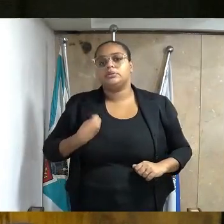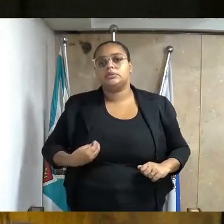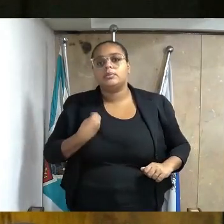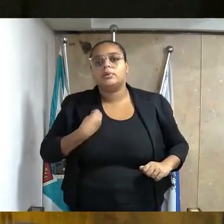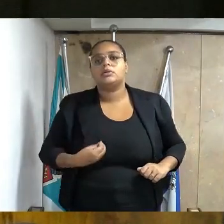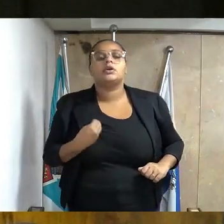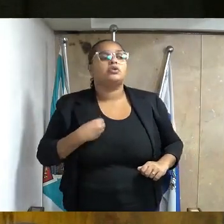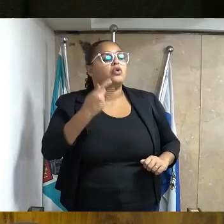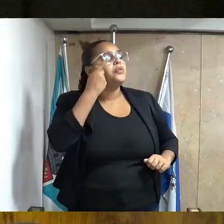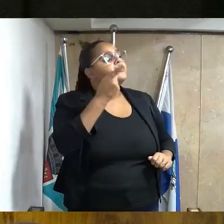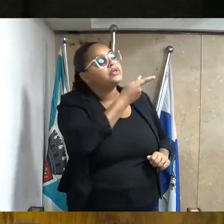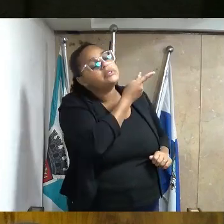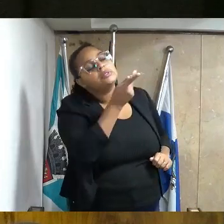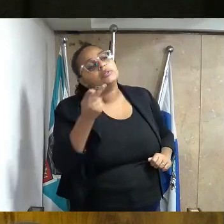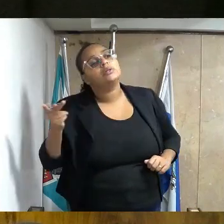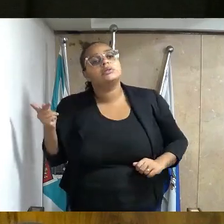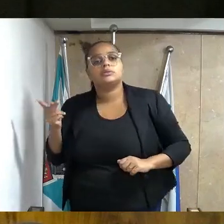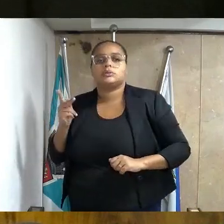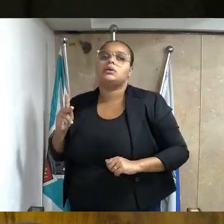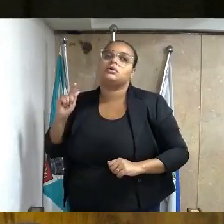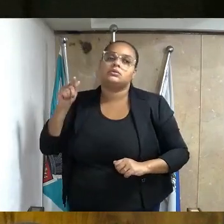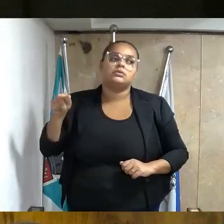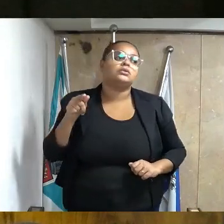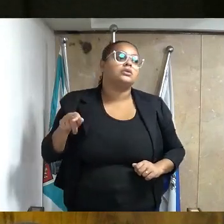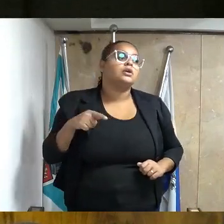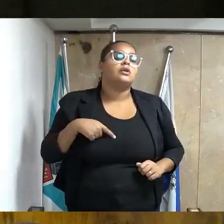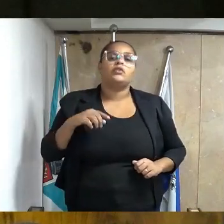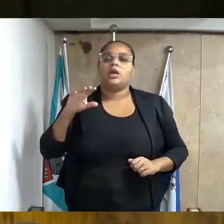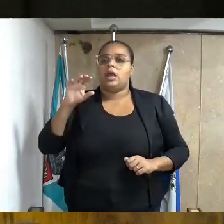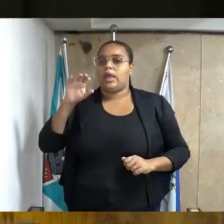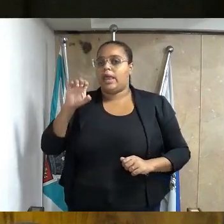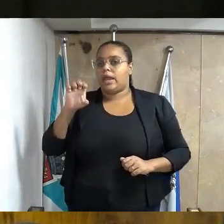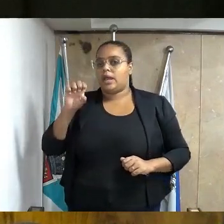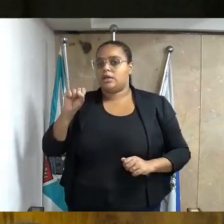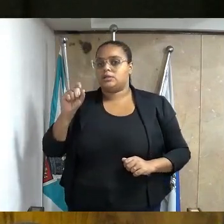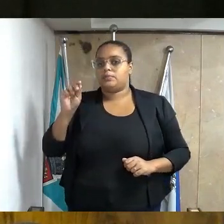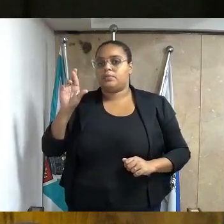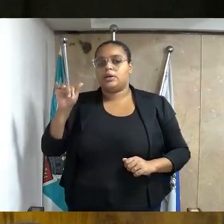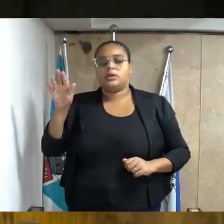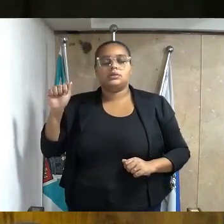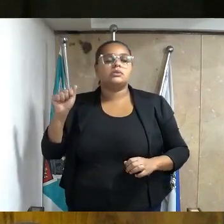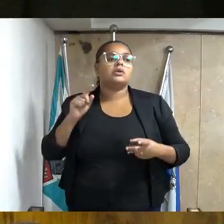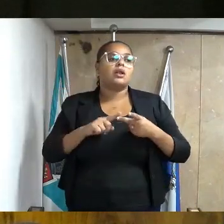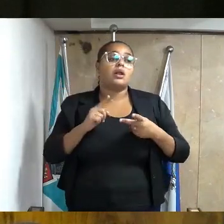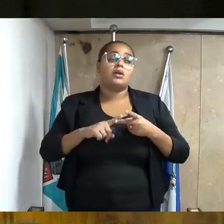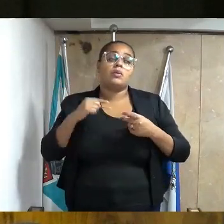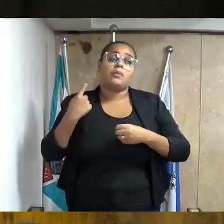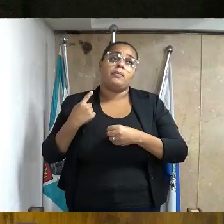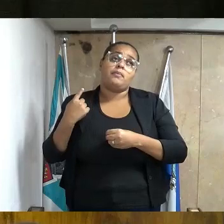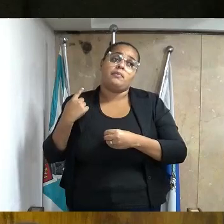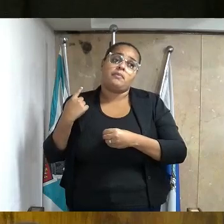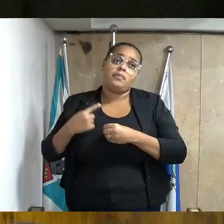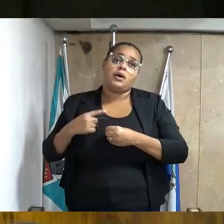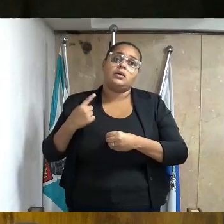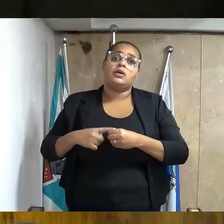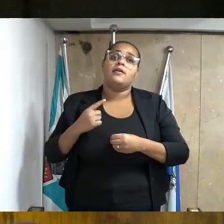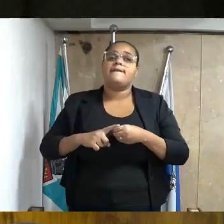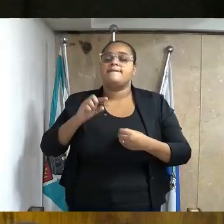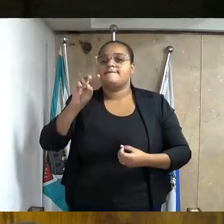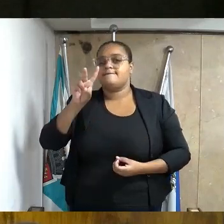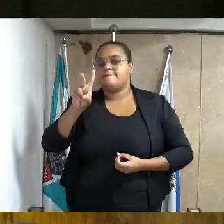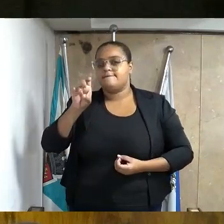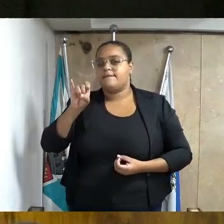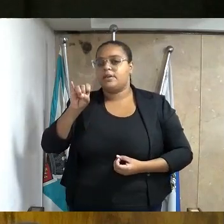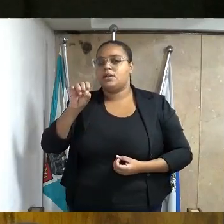uma visitação na comunidade da Vila Esperança, lá no Maricá, lá na Vila Angélica, na